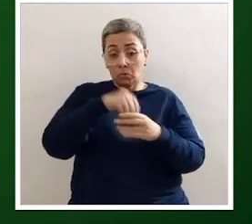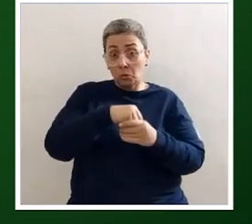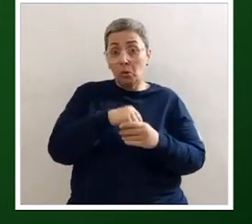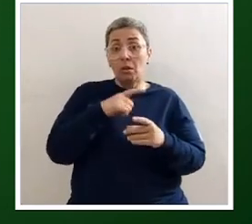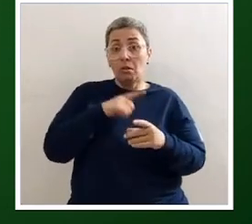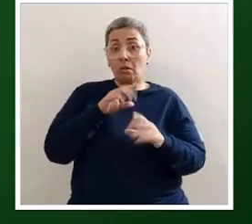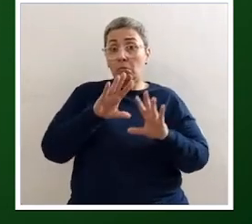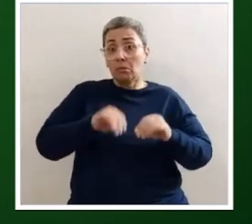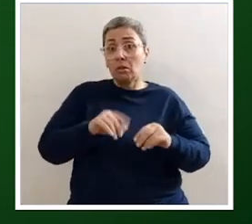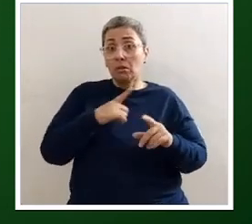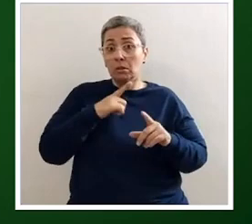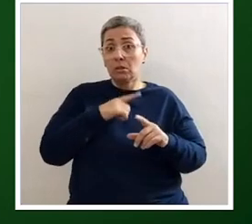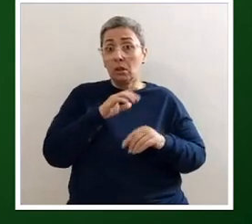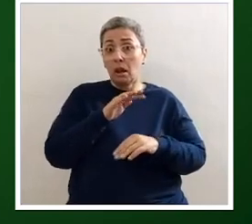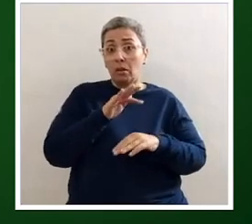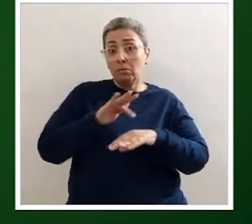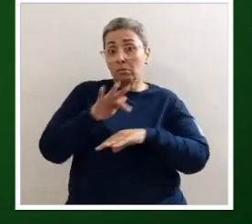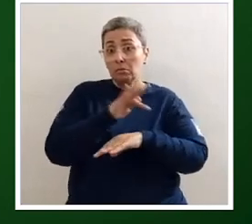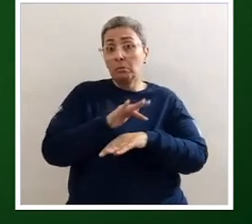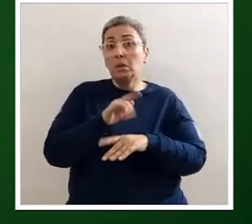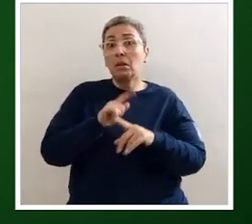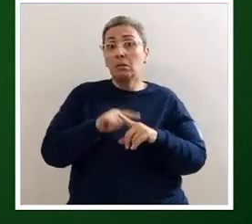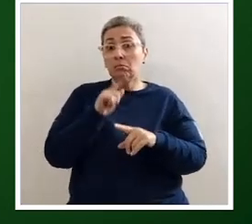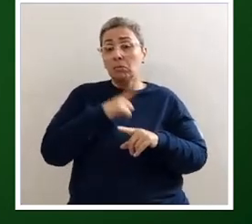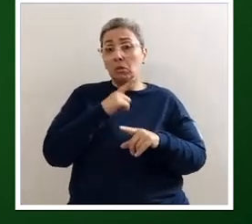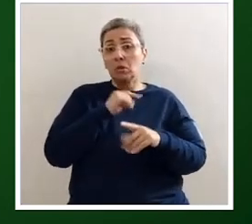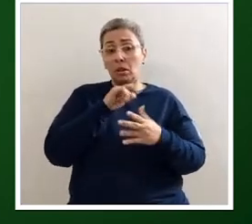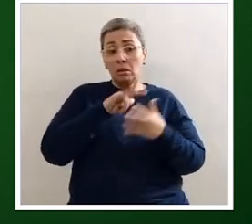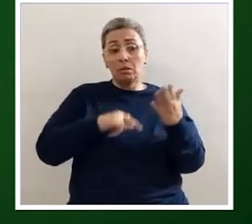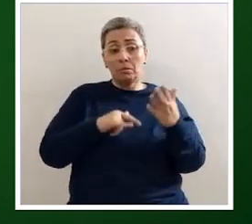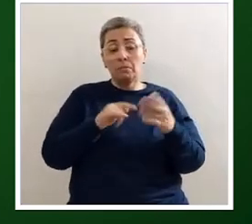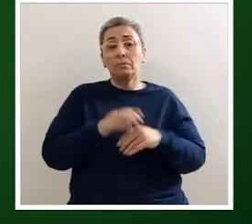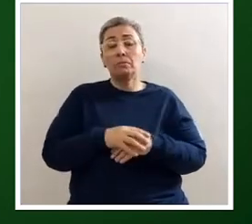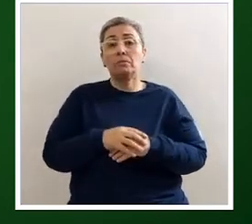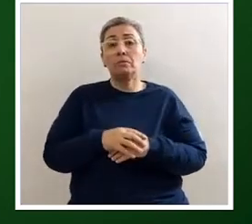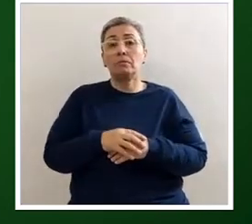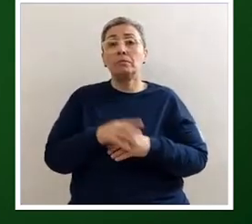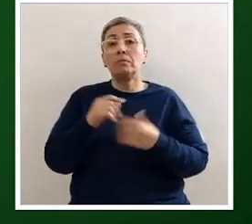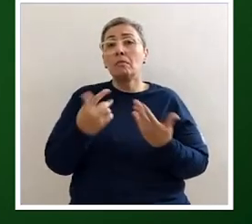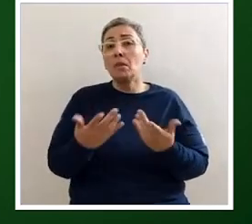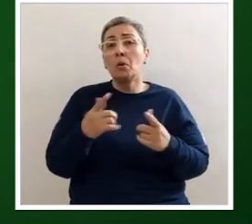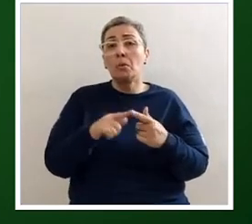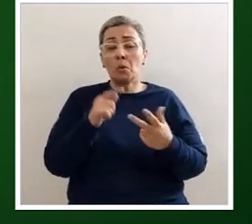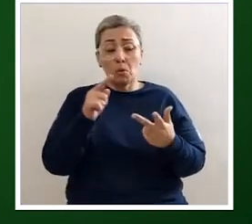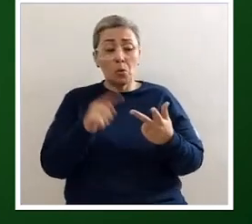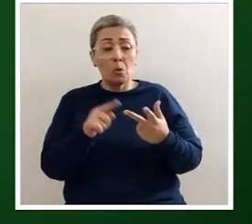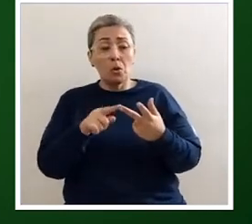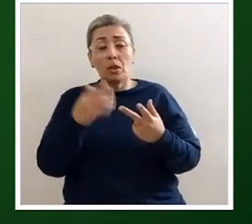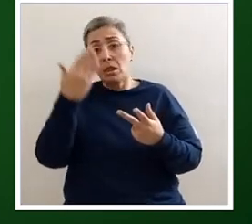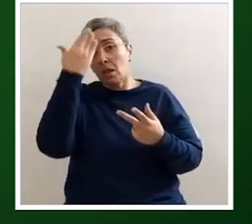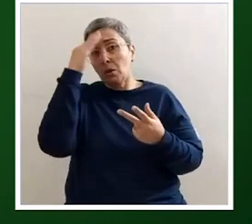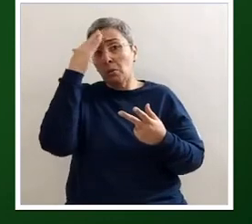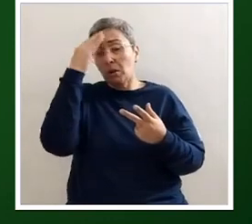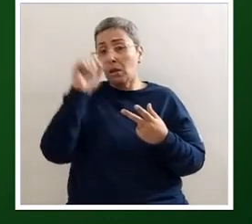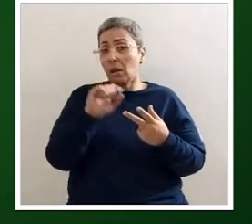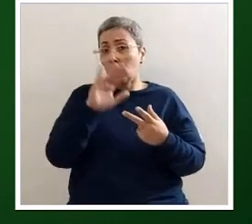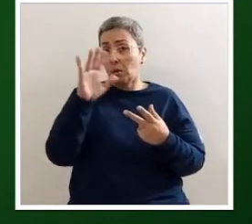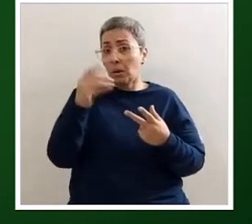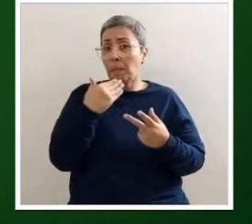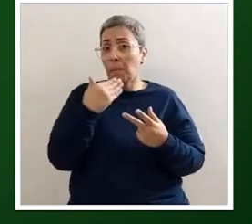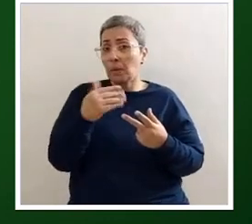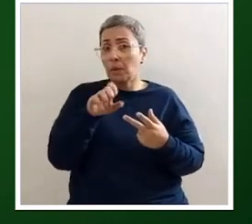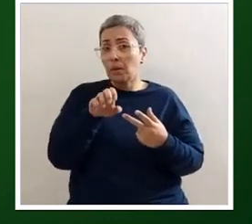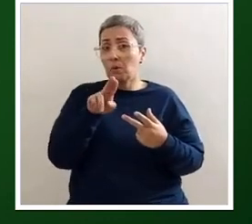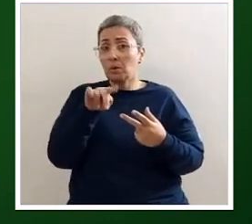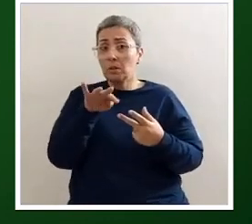for mais pelo menos no que tange a questão dos lados e a outra coisa que eu queria entender que ela pediu para